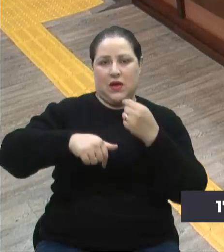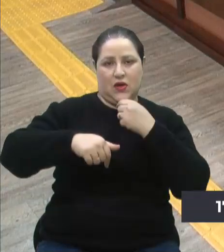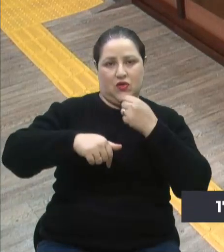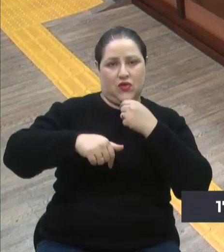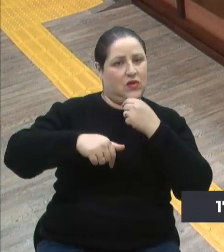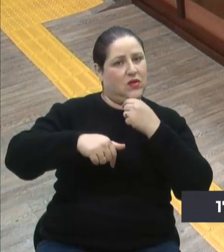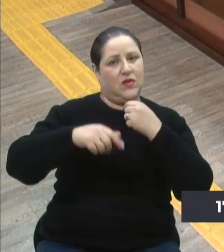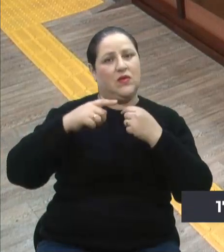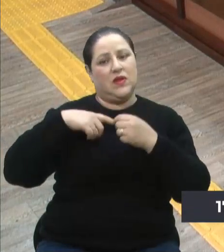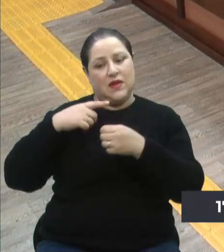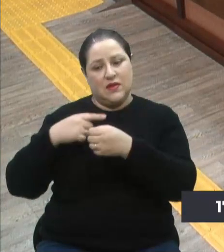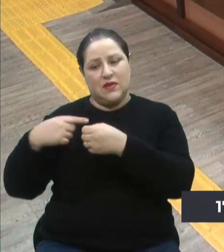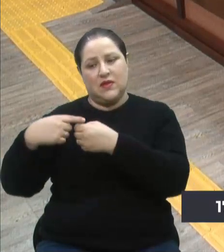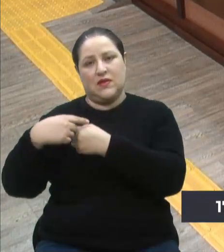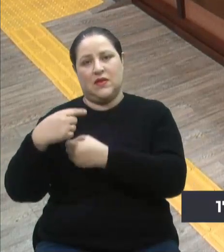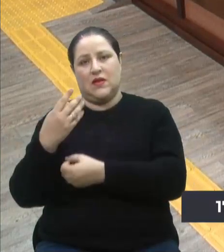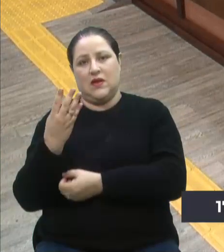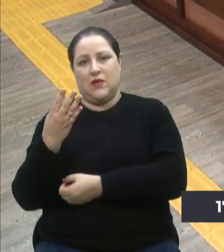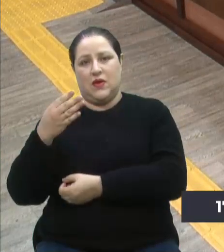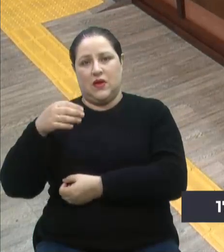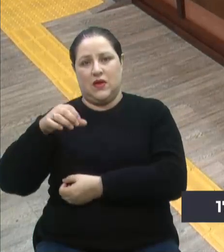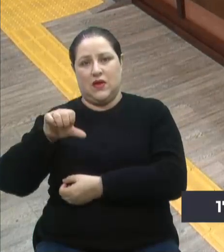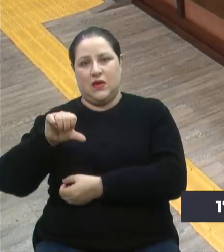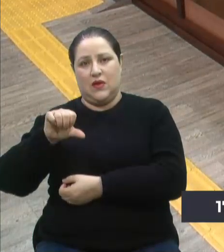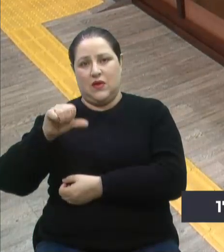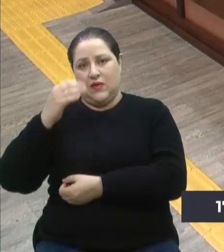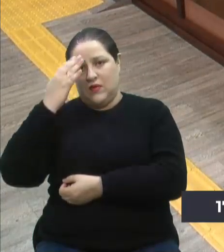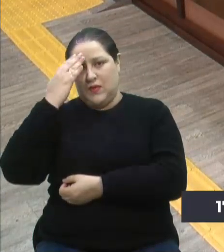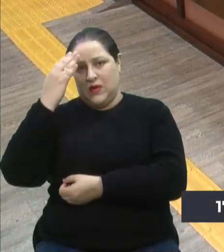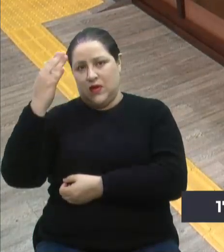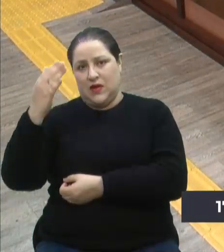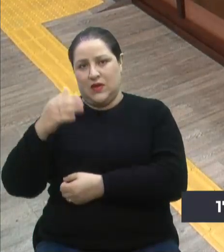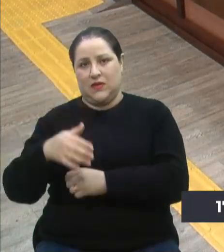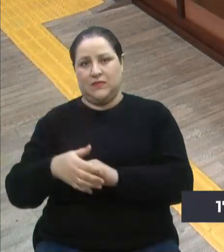49 - muito obrigada tá